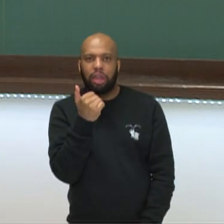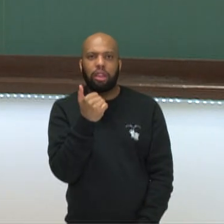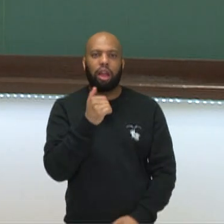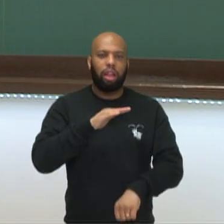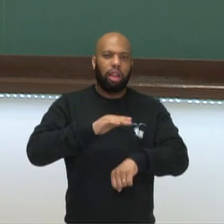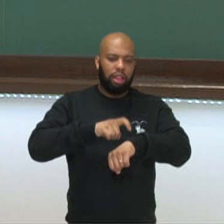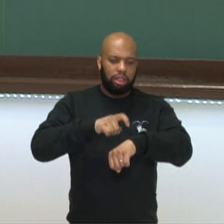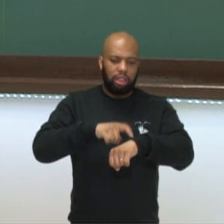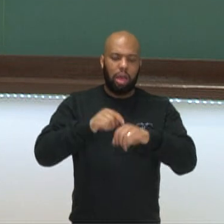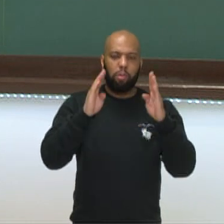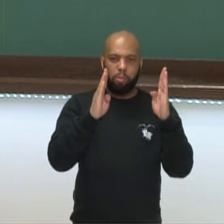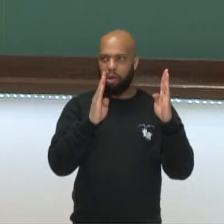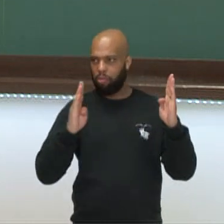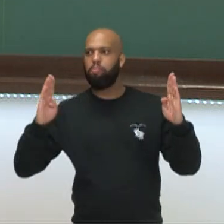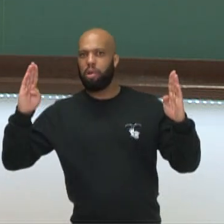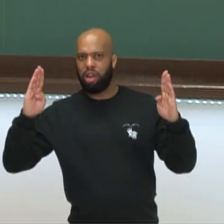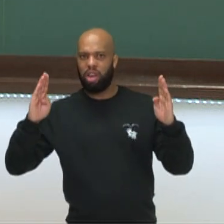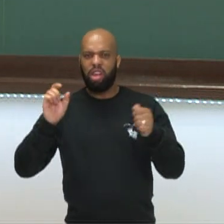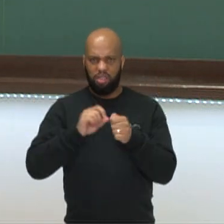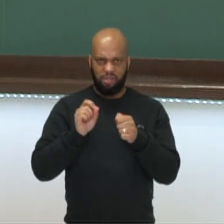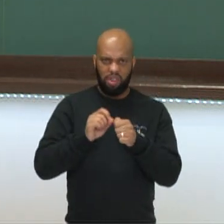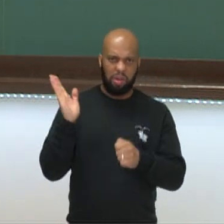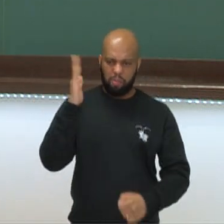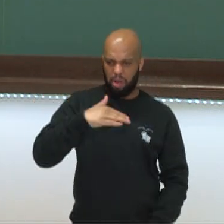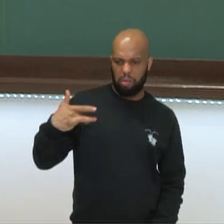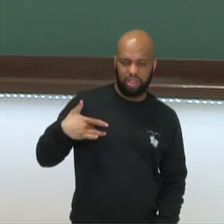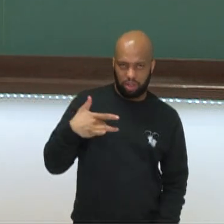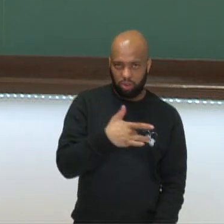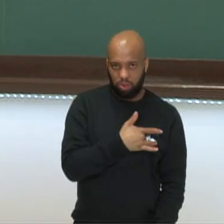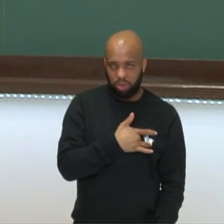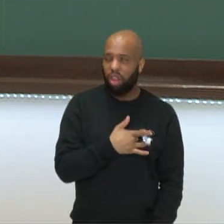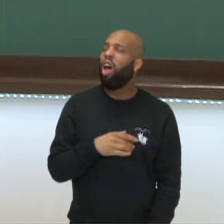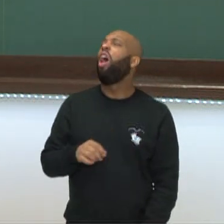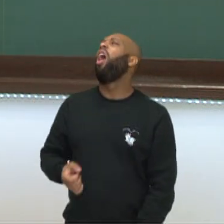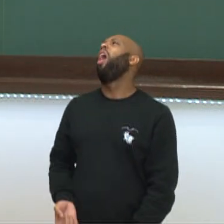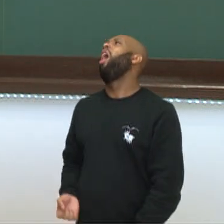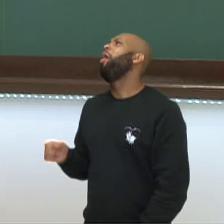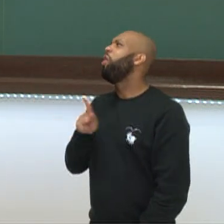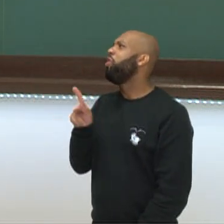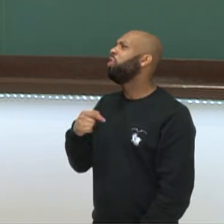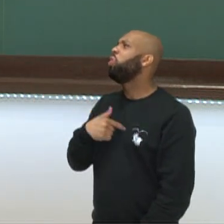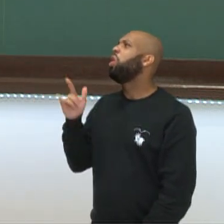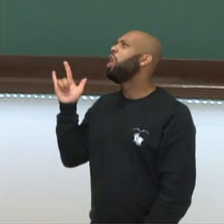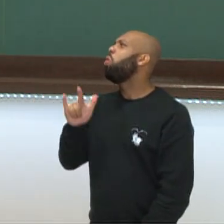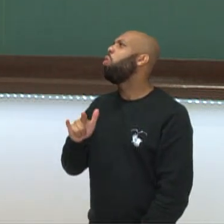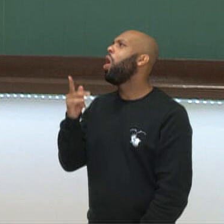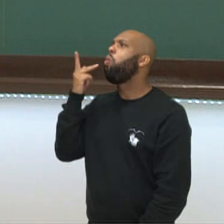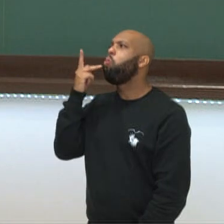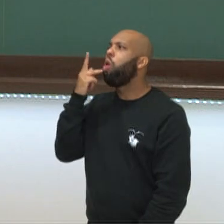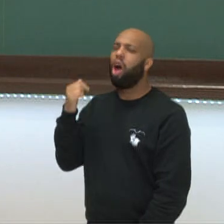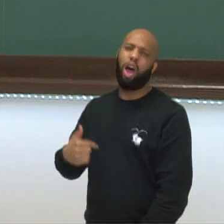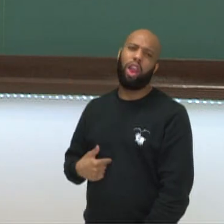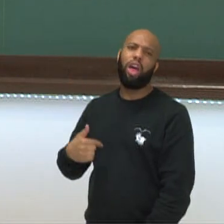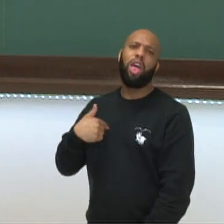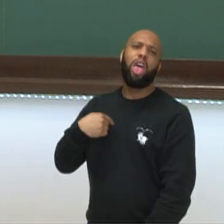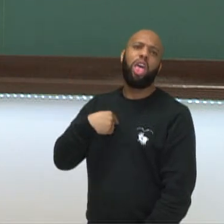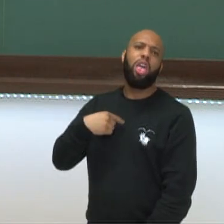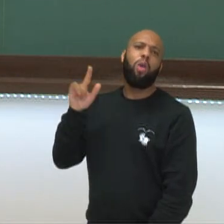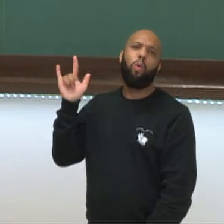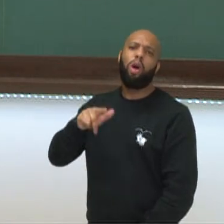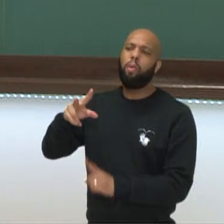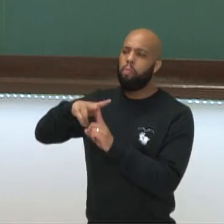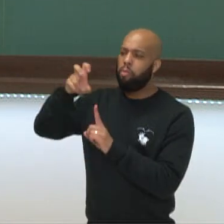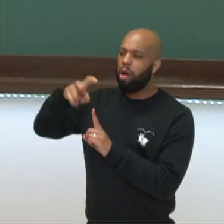Professor, eu adoro, professor, gominhas, eu adoro, professor, um refrigerante, eu adoro